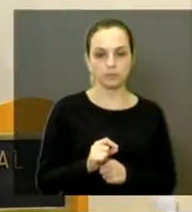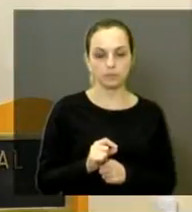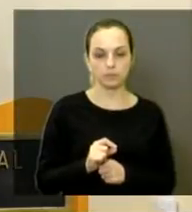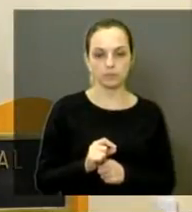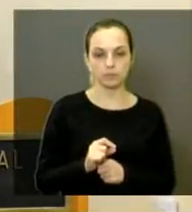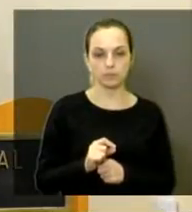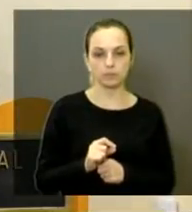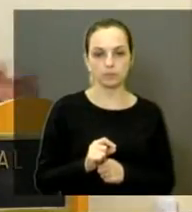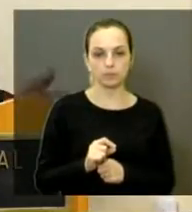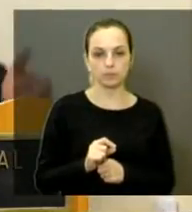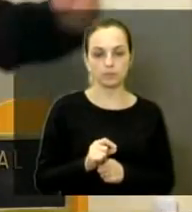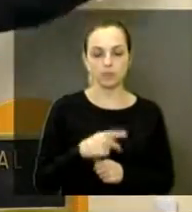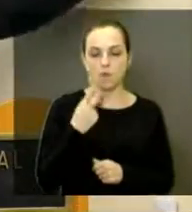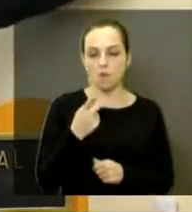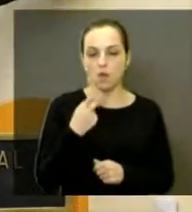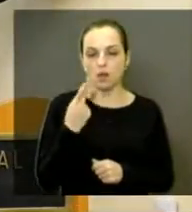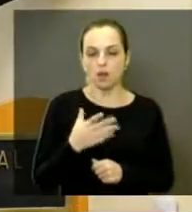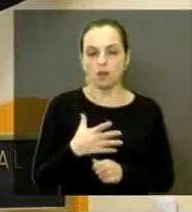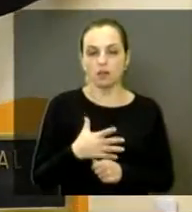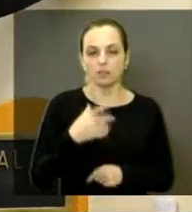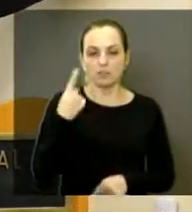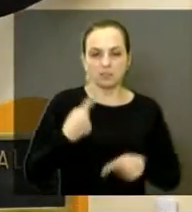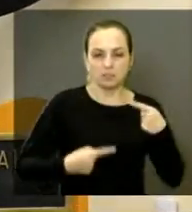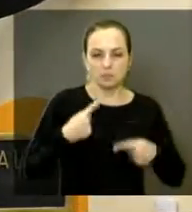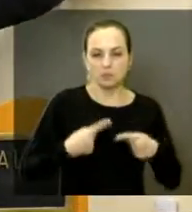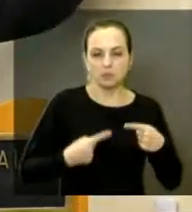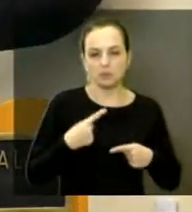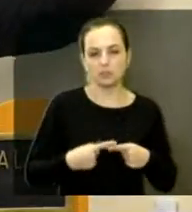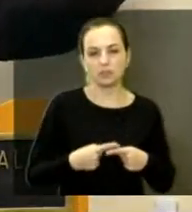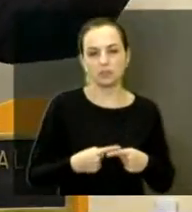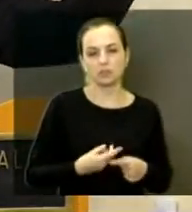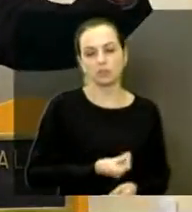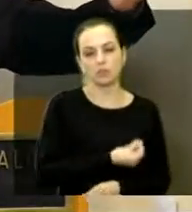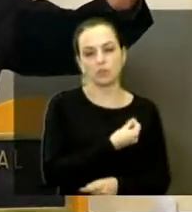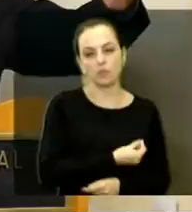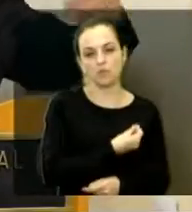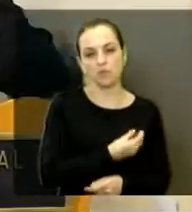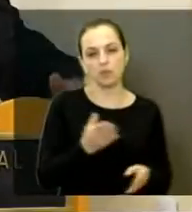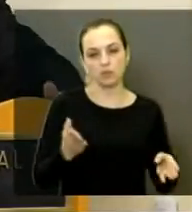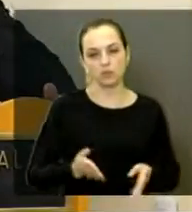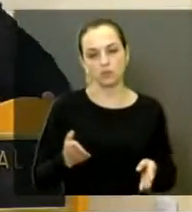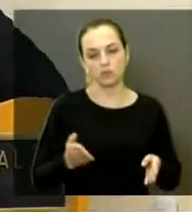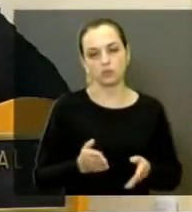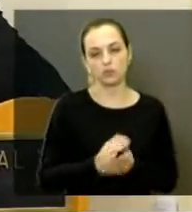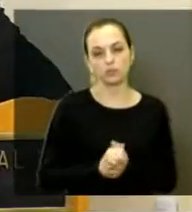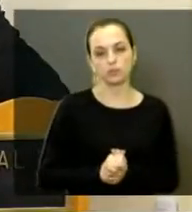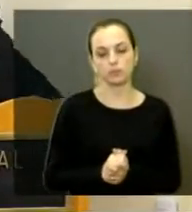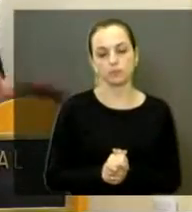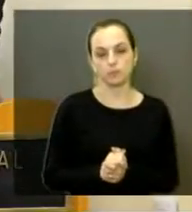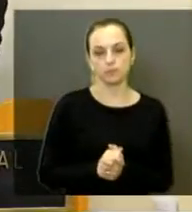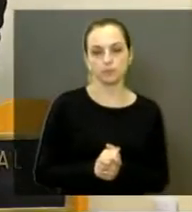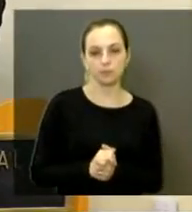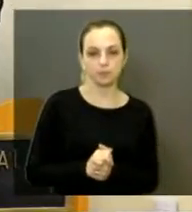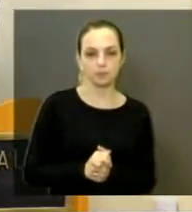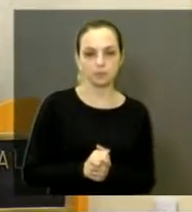Eu vou desabafar dessa política que nós estamos vivendo hoje.